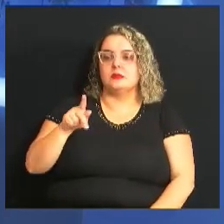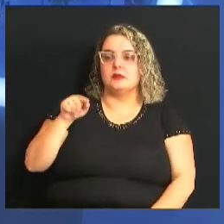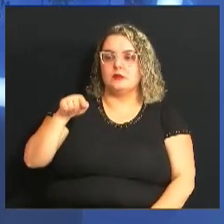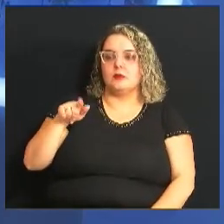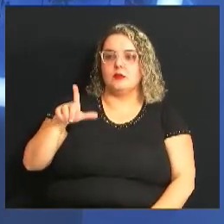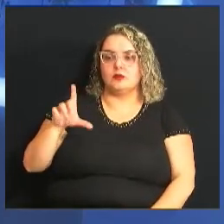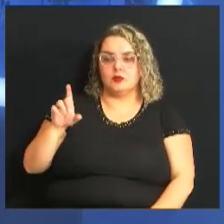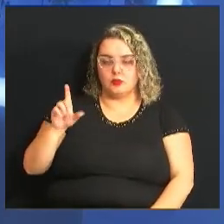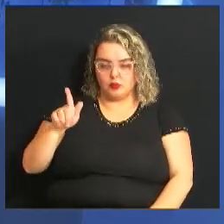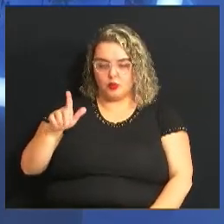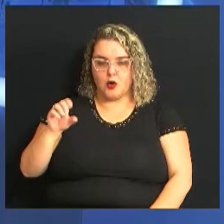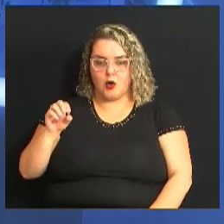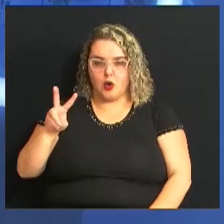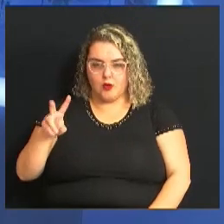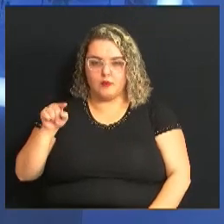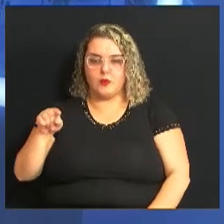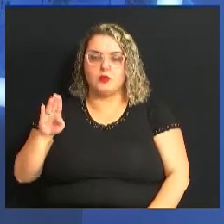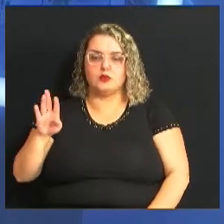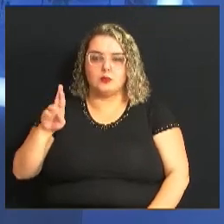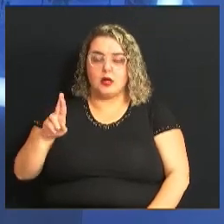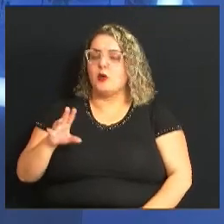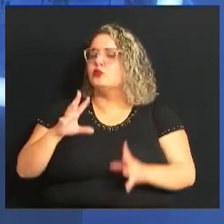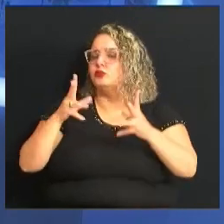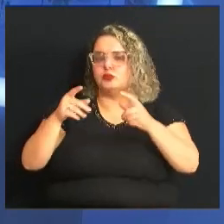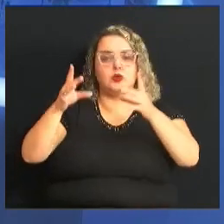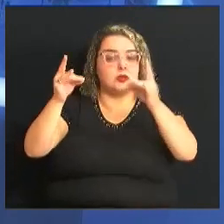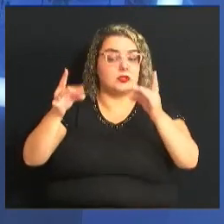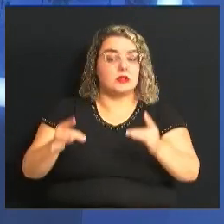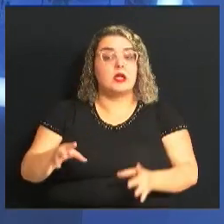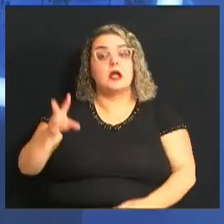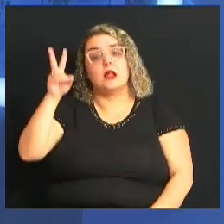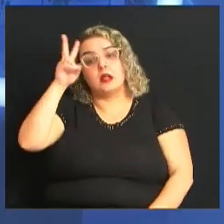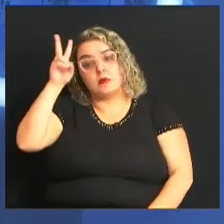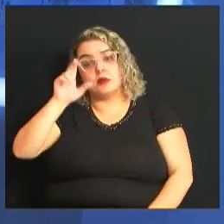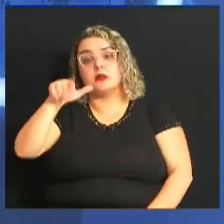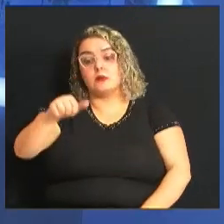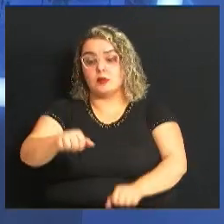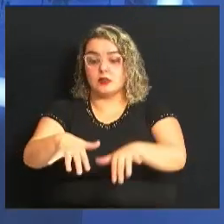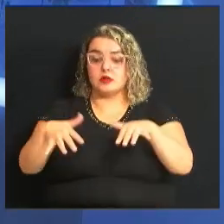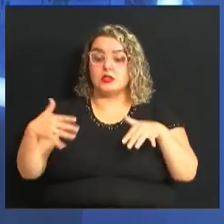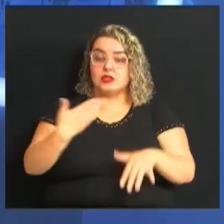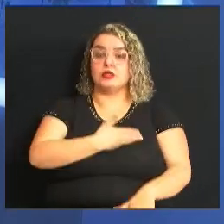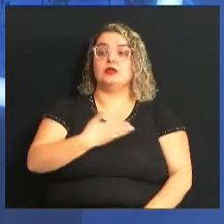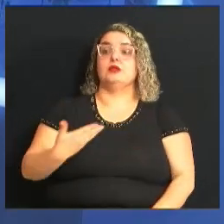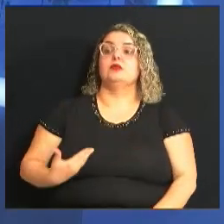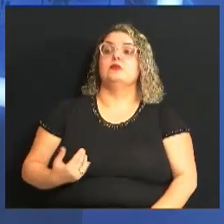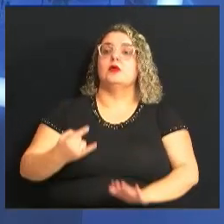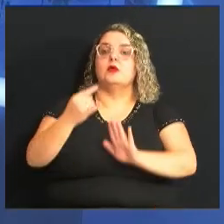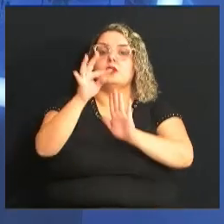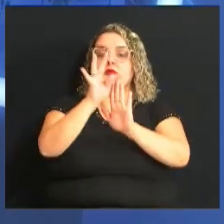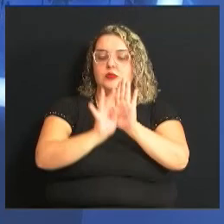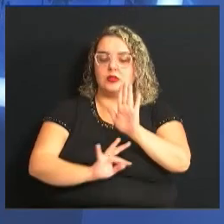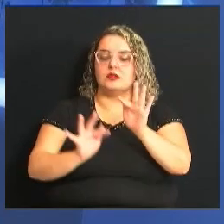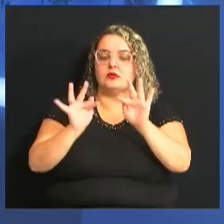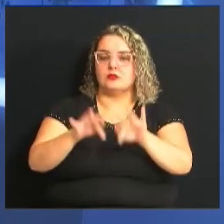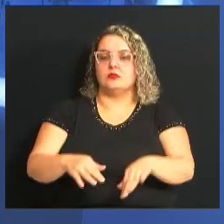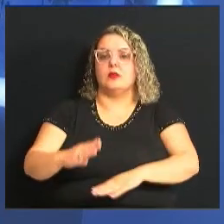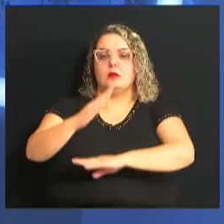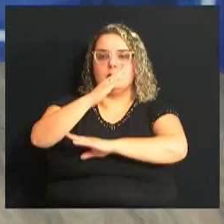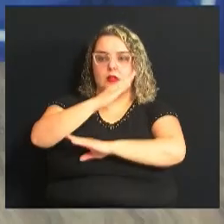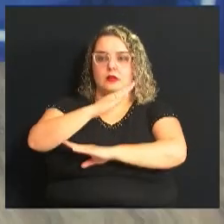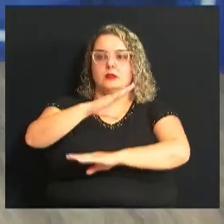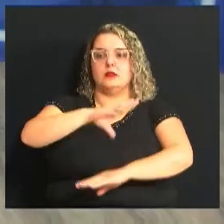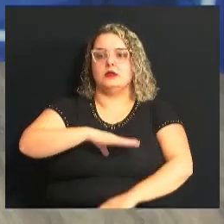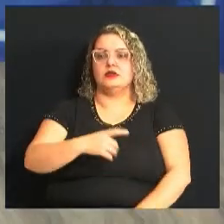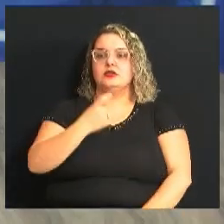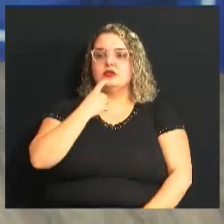campinas.sp.gov.br com todos os detalhes, lembrando que após a audiência pública que será enviado um texto final para a Câmara Municipal de